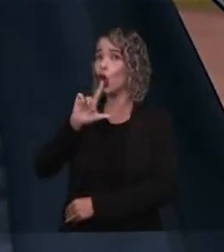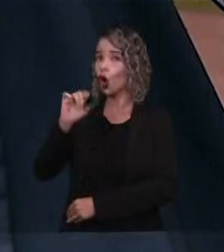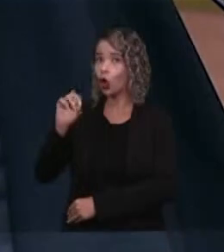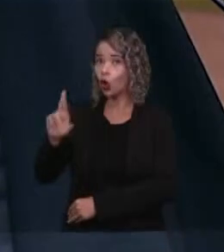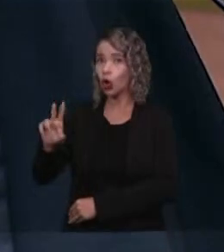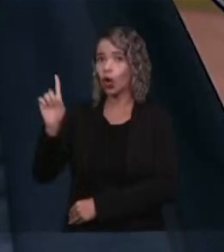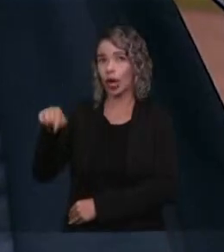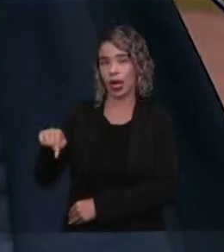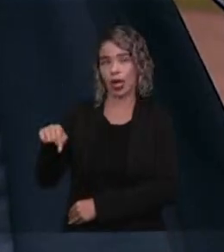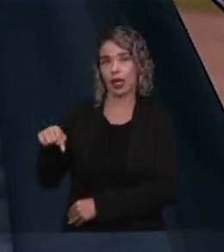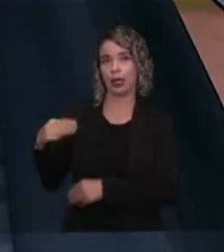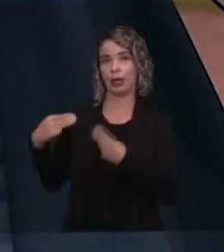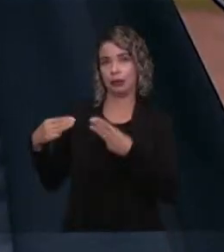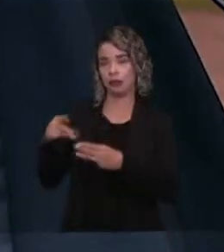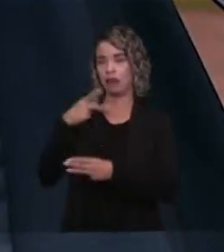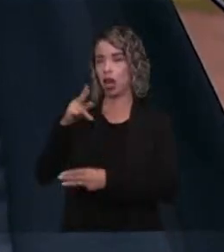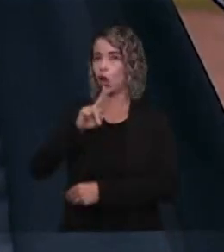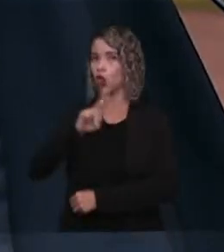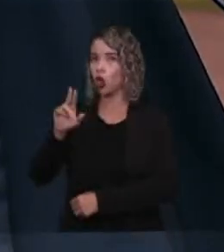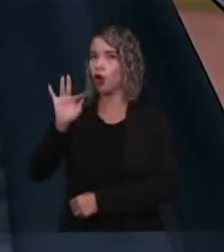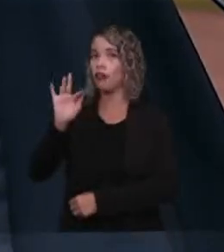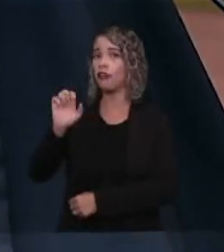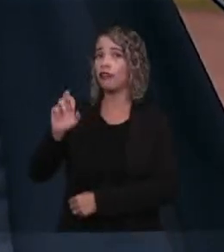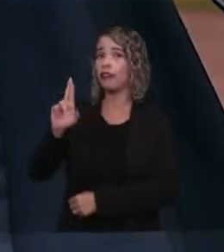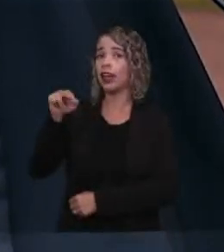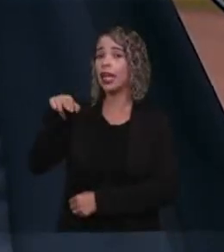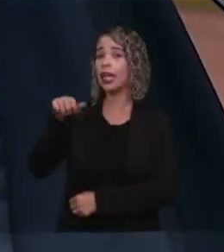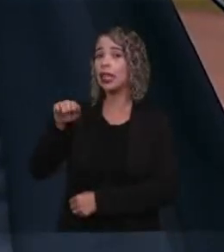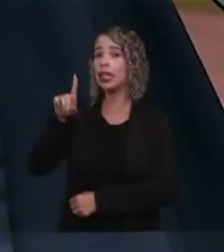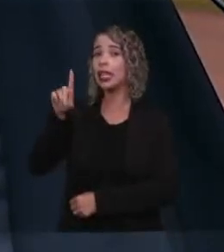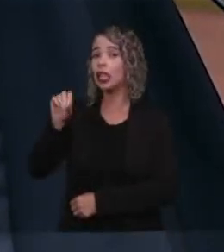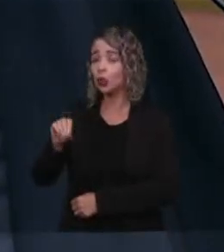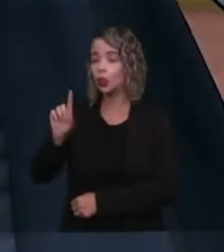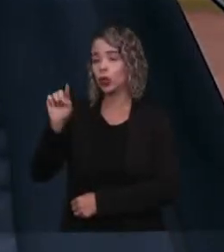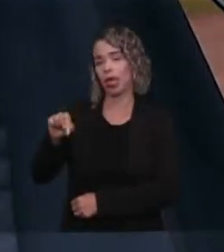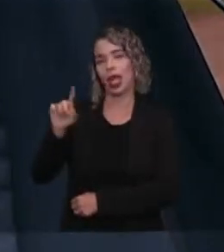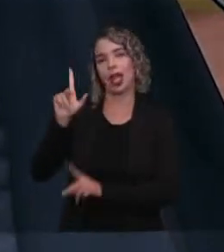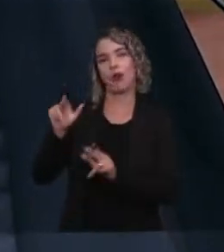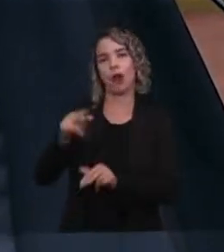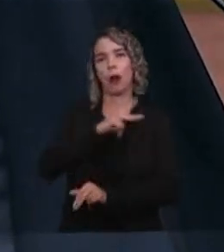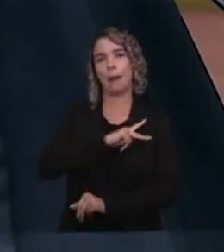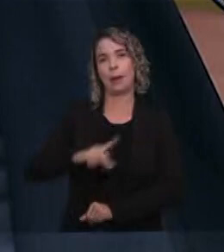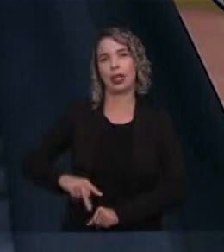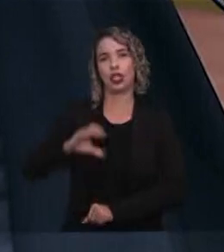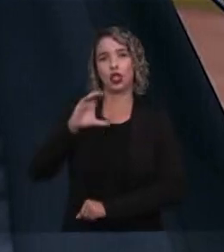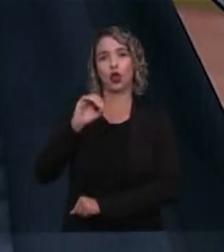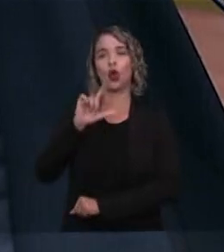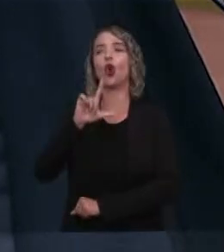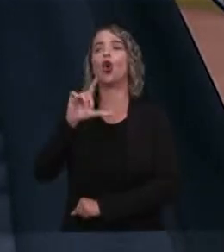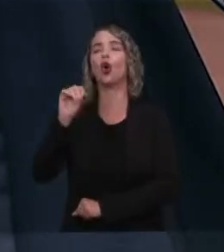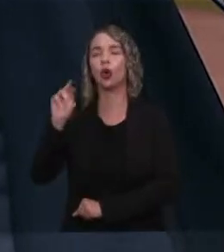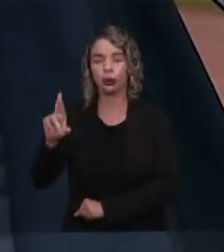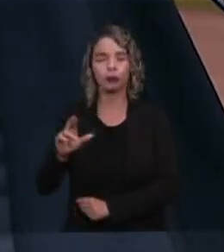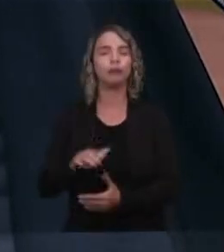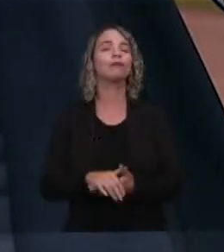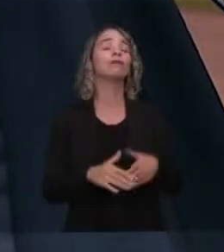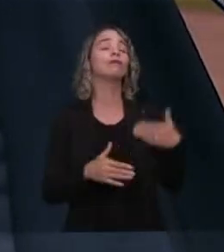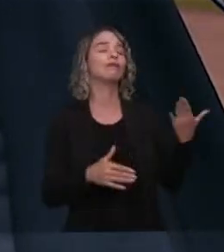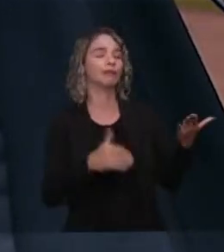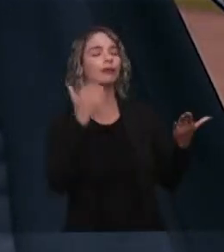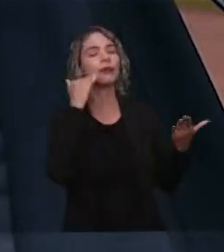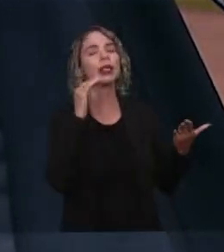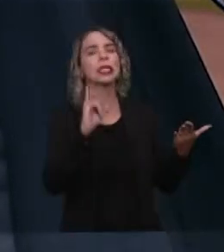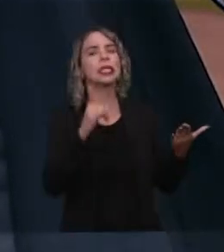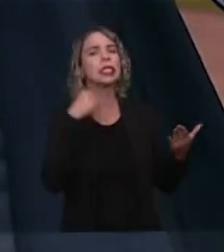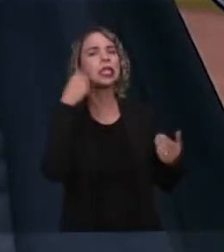referiu a ele, falava no nome de Fernando e se referiu ao presidente Collor. Ministério Público. Ah, e quando ele queria se referir